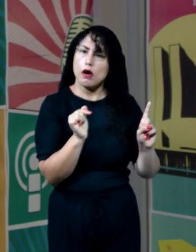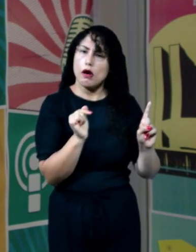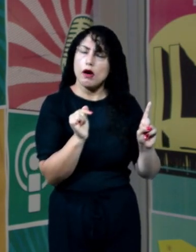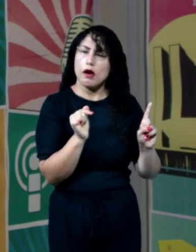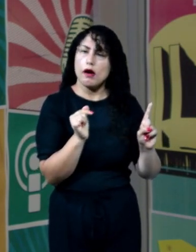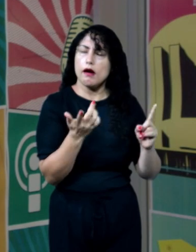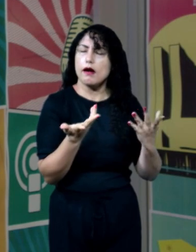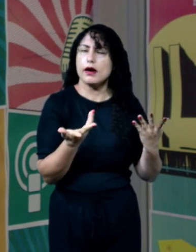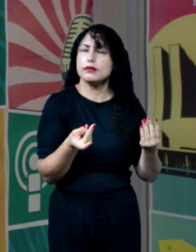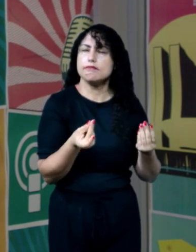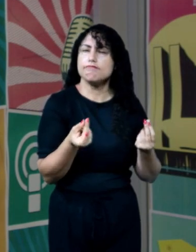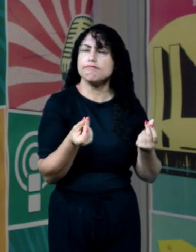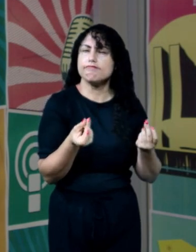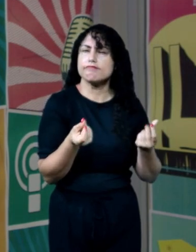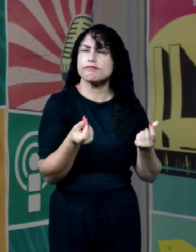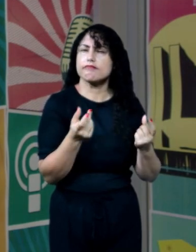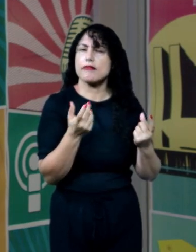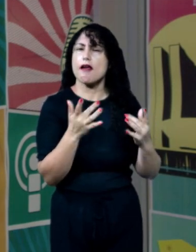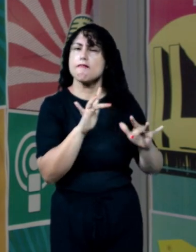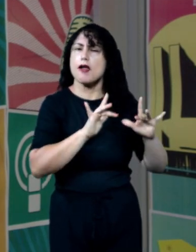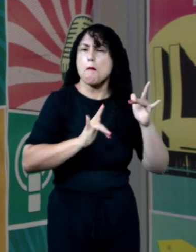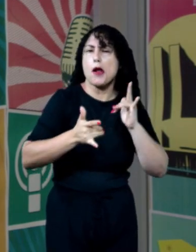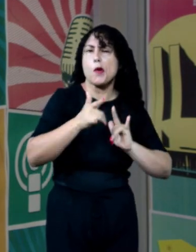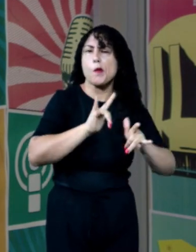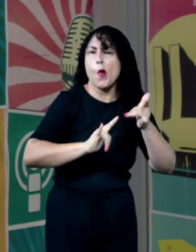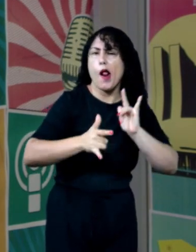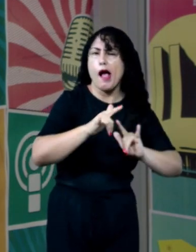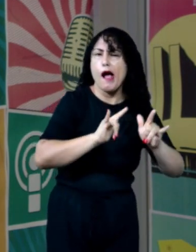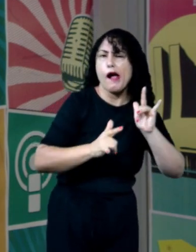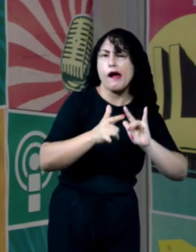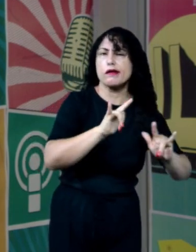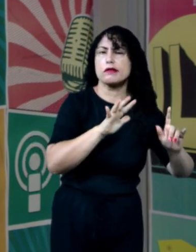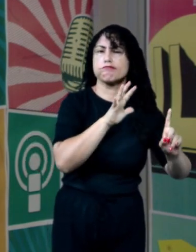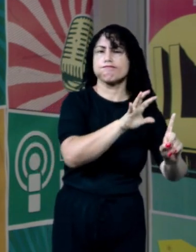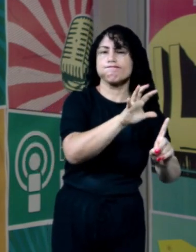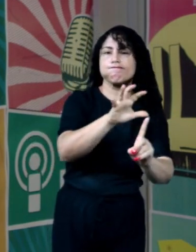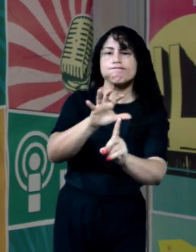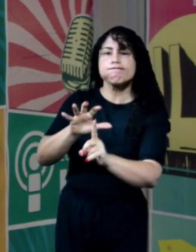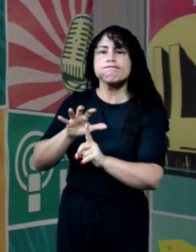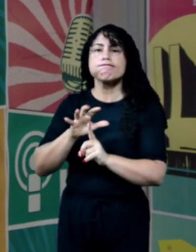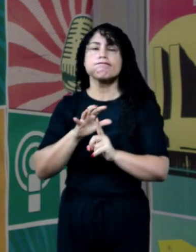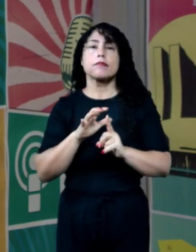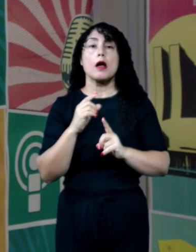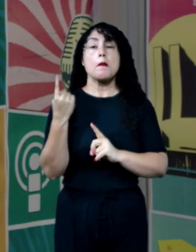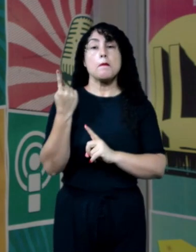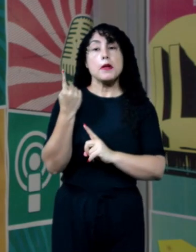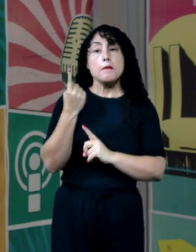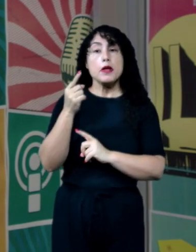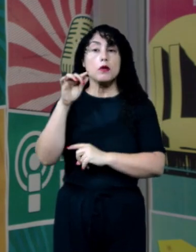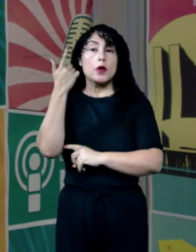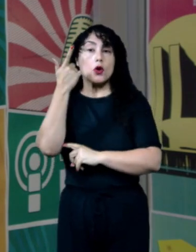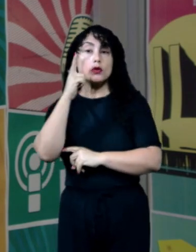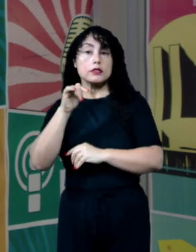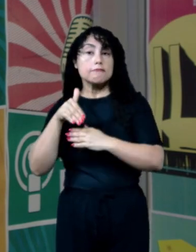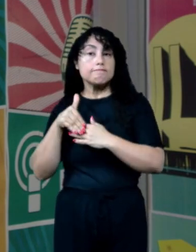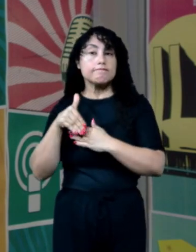completamente assim, manipulável, entende? Então, assim, eu acho que o primeiro passo para a gente conseguir